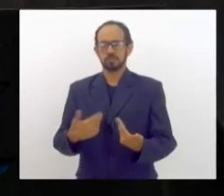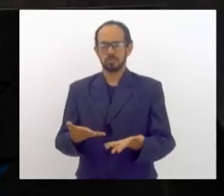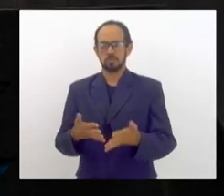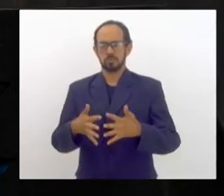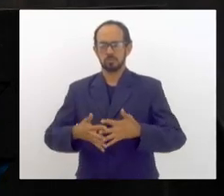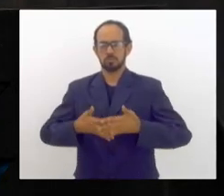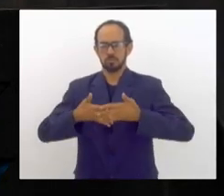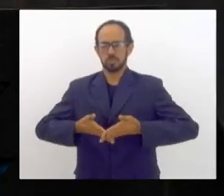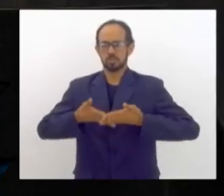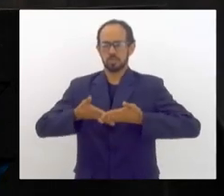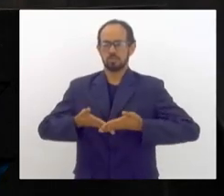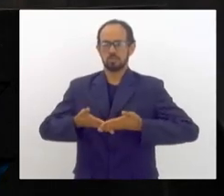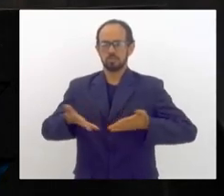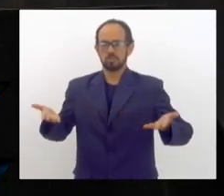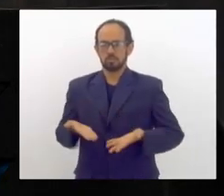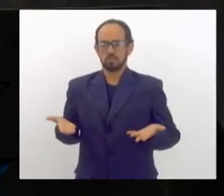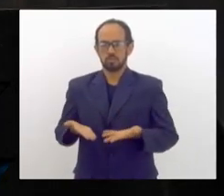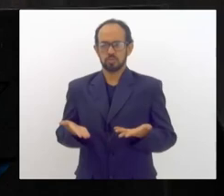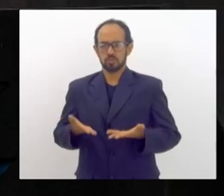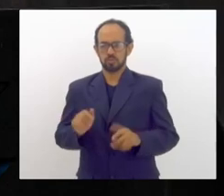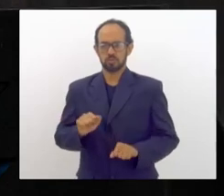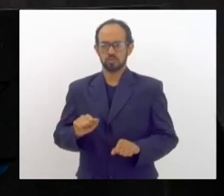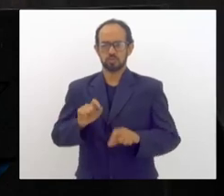de hoje, nós estamos passando